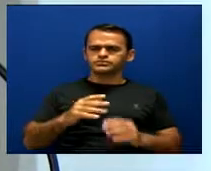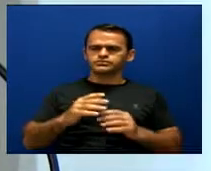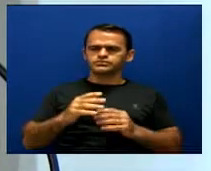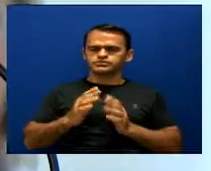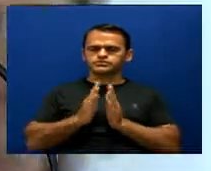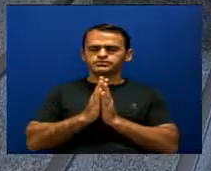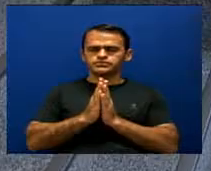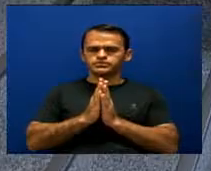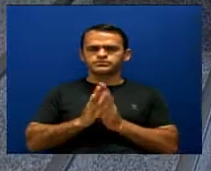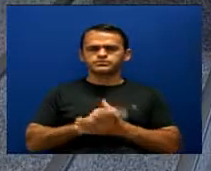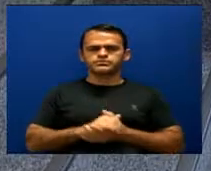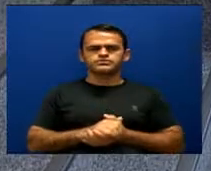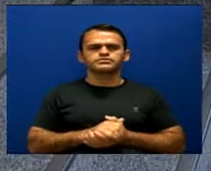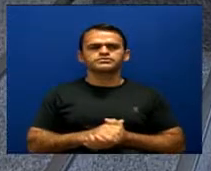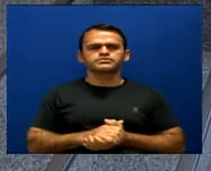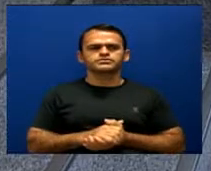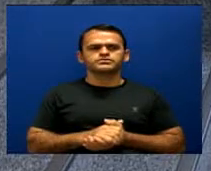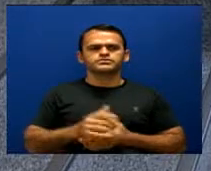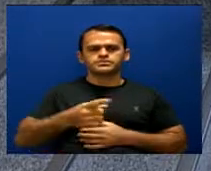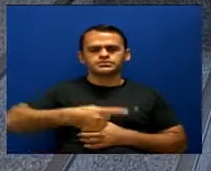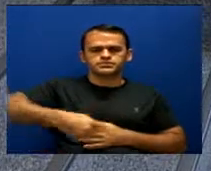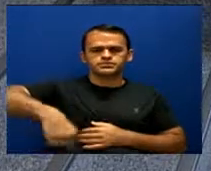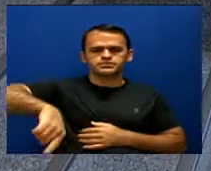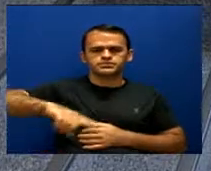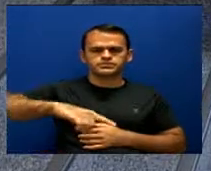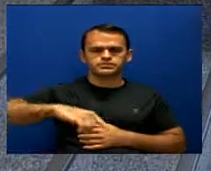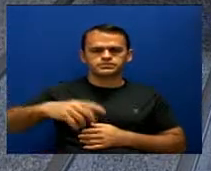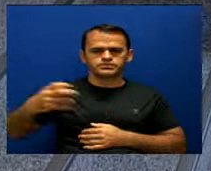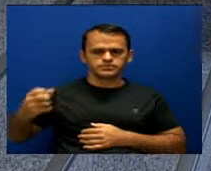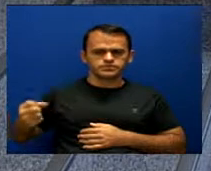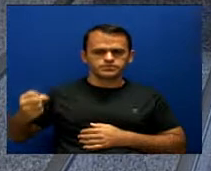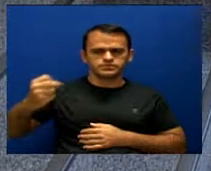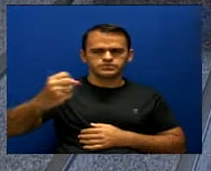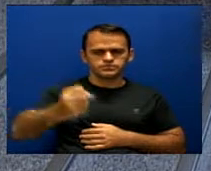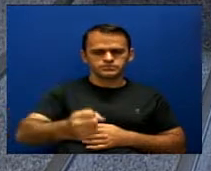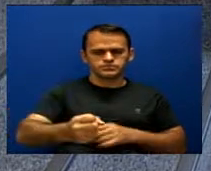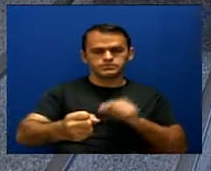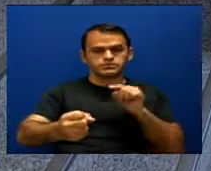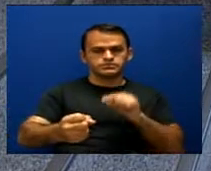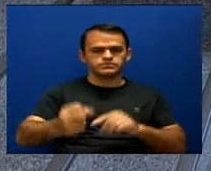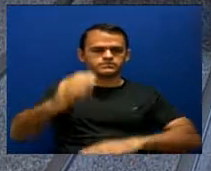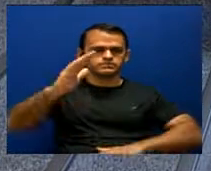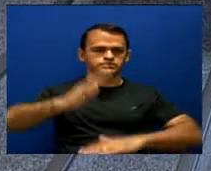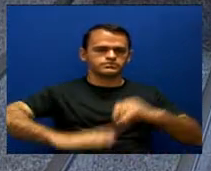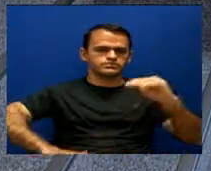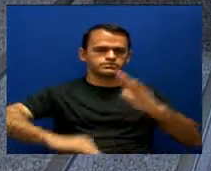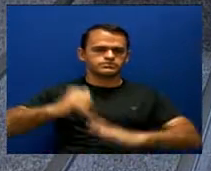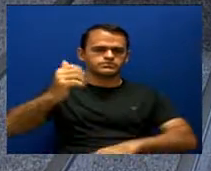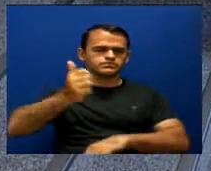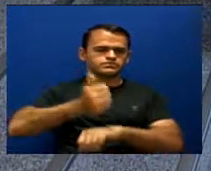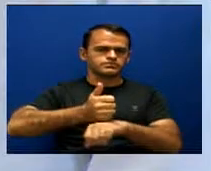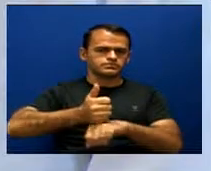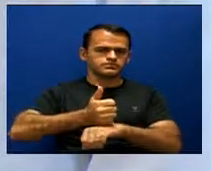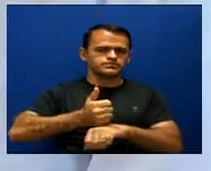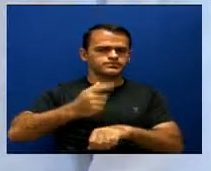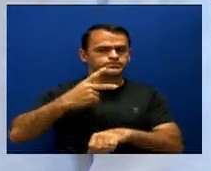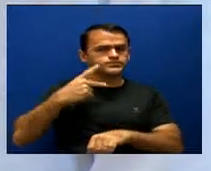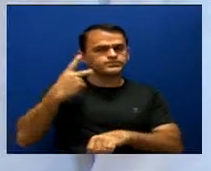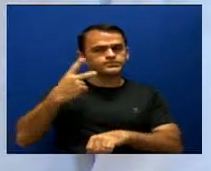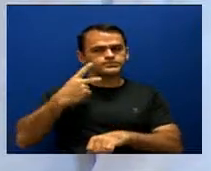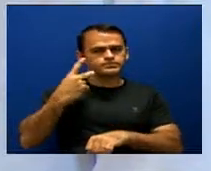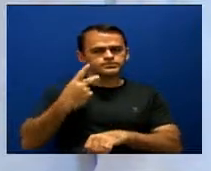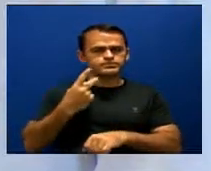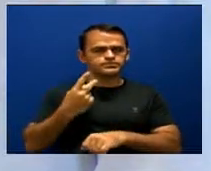aqui, nós a colocamos como pessoa capacitada, e eu sei que muitos